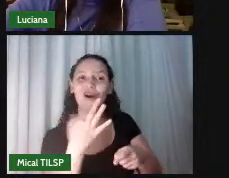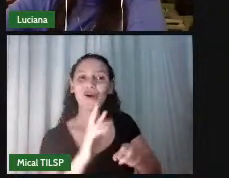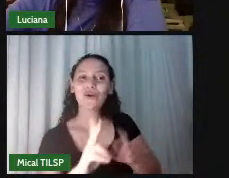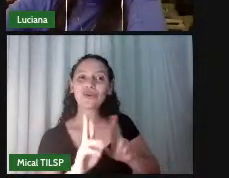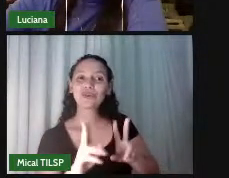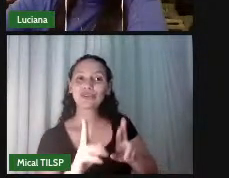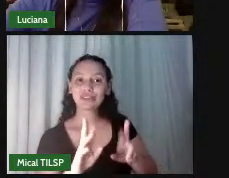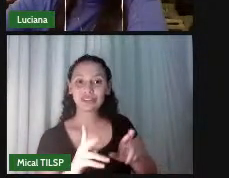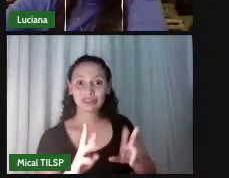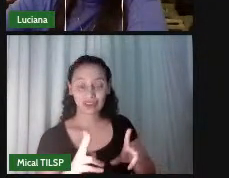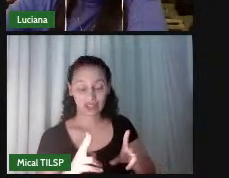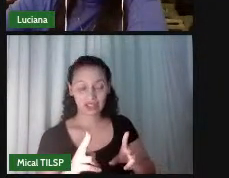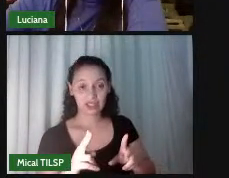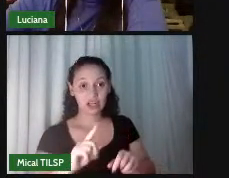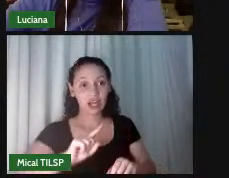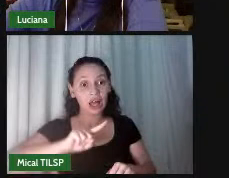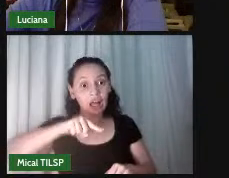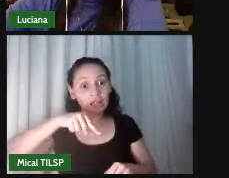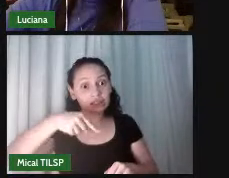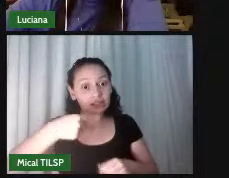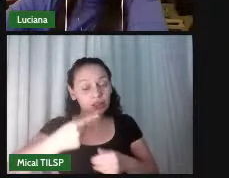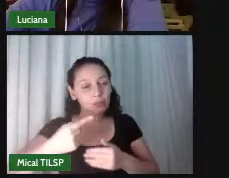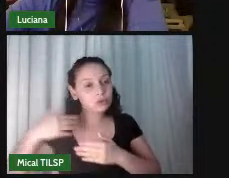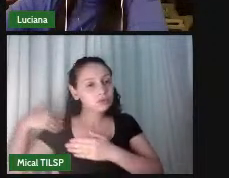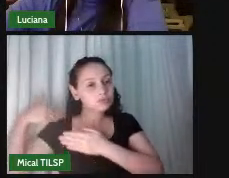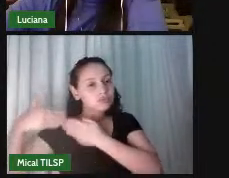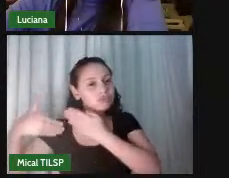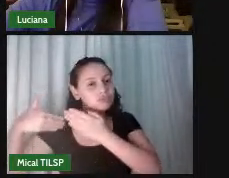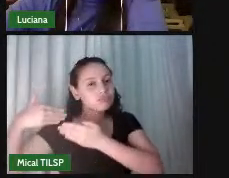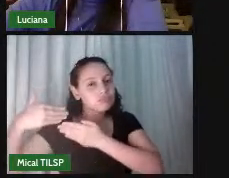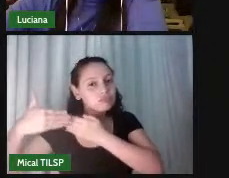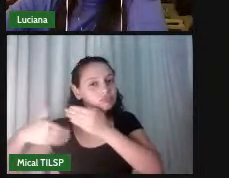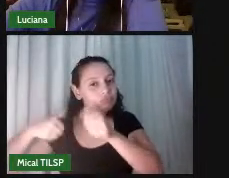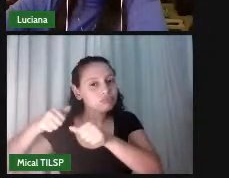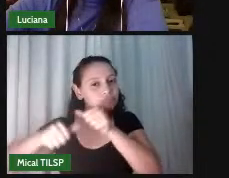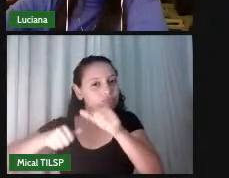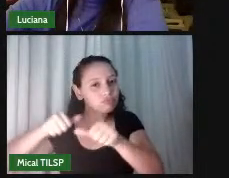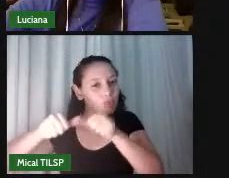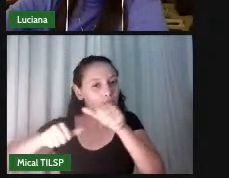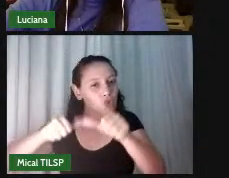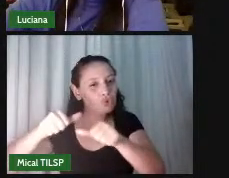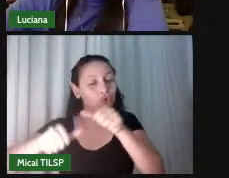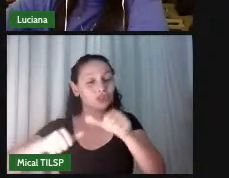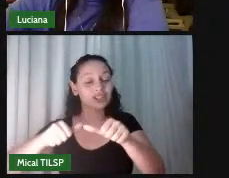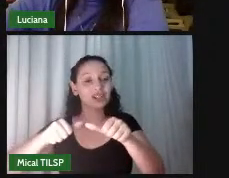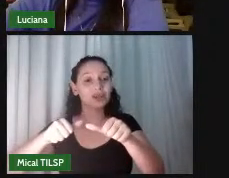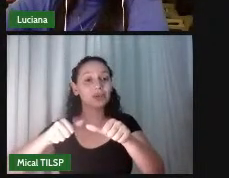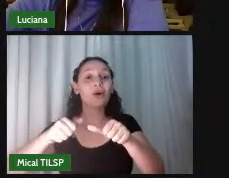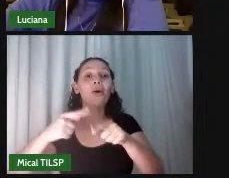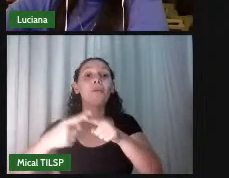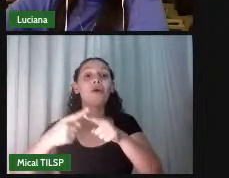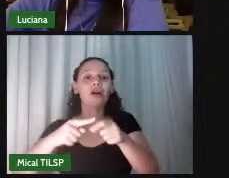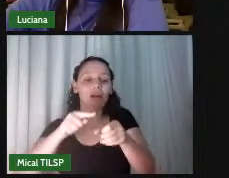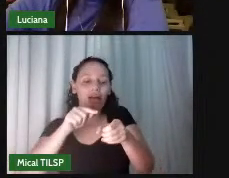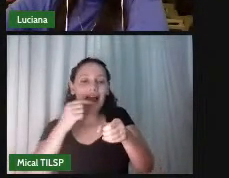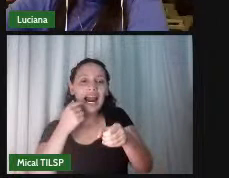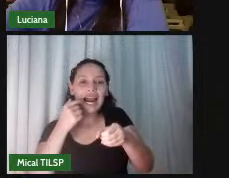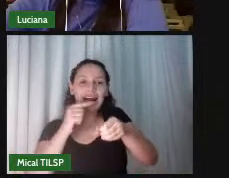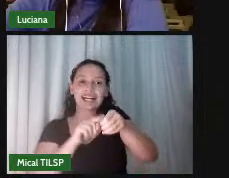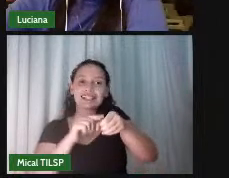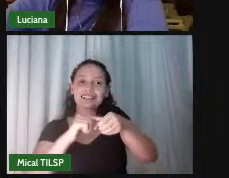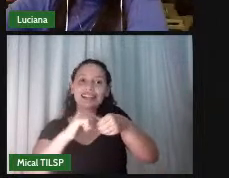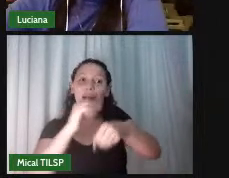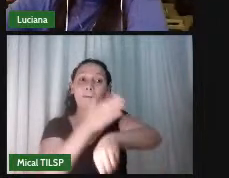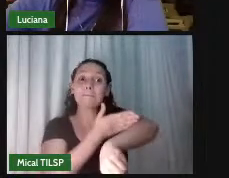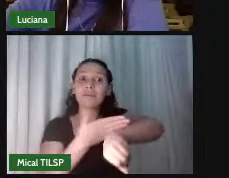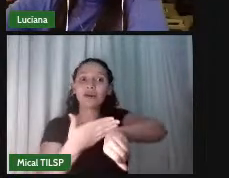de material. E isso, na hora do odontograma, pode ficar um pouquinho difícil, tá? Então, os nossos